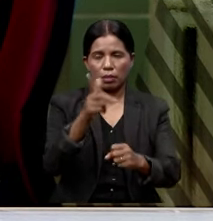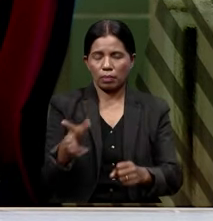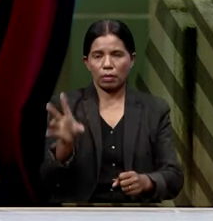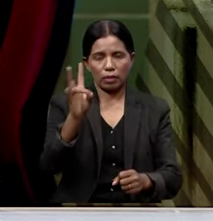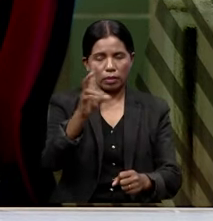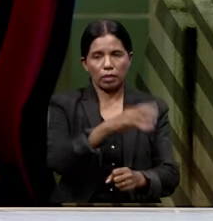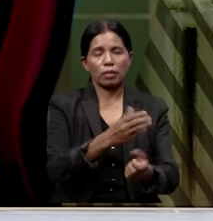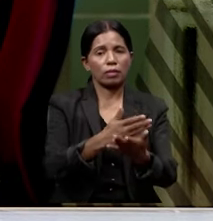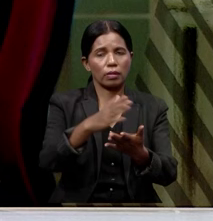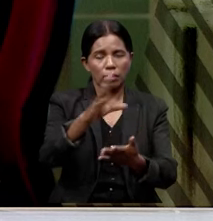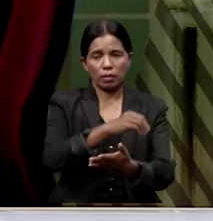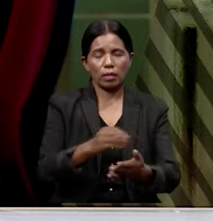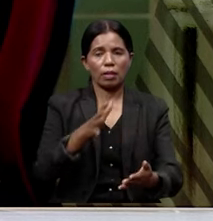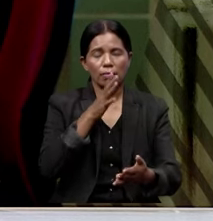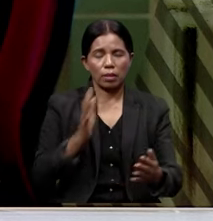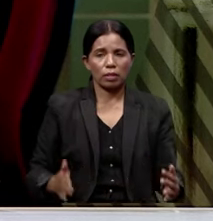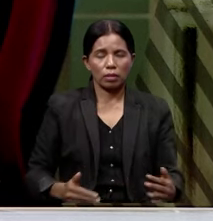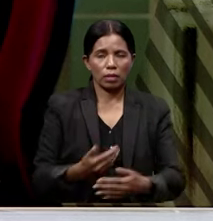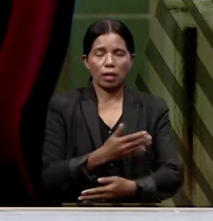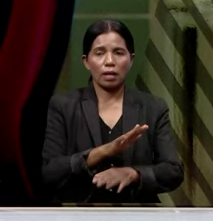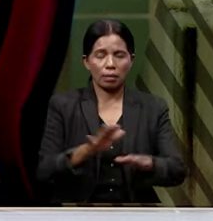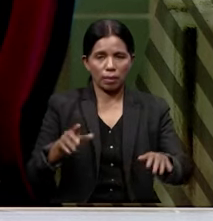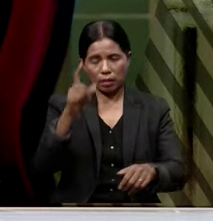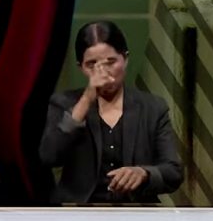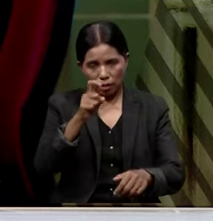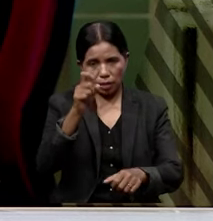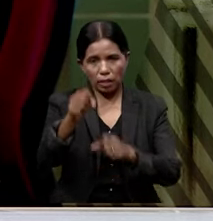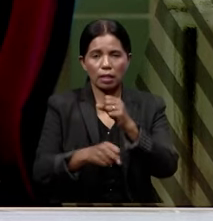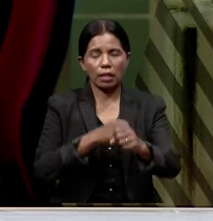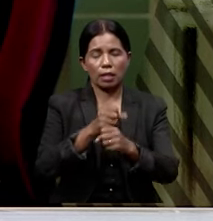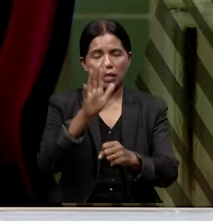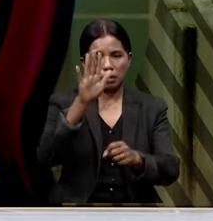melhor nutrição Inang Isin Rua, no Labari Coidade Tina Lima, Maikraik.